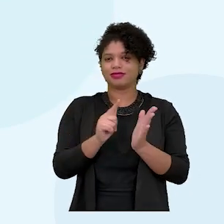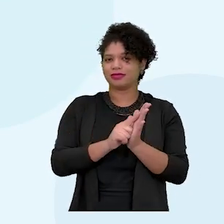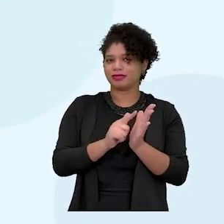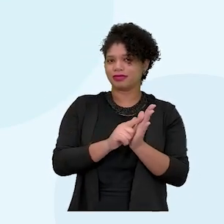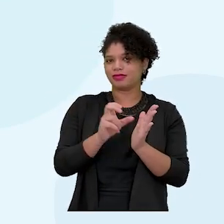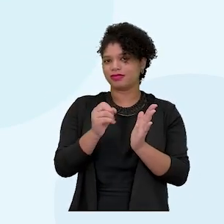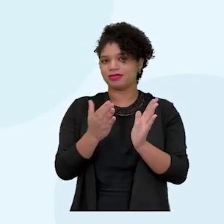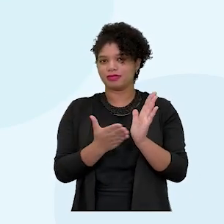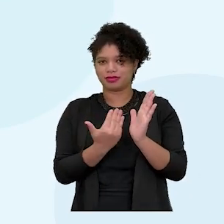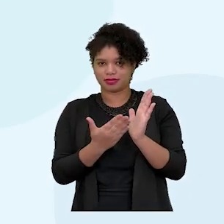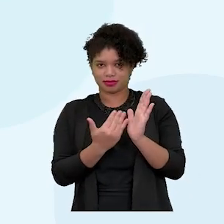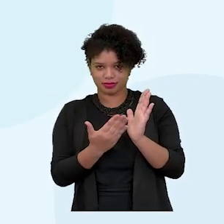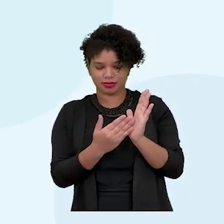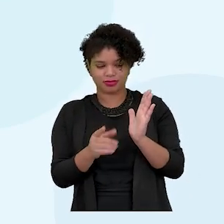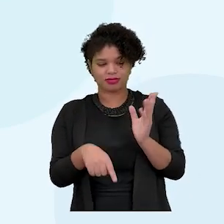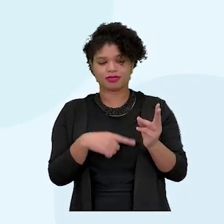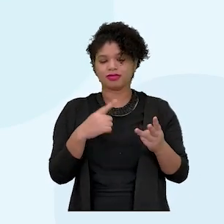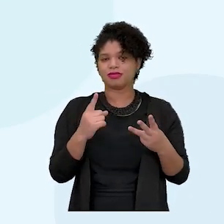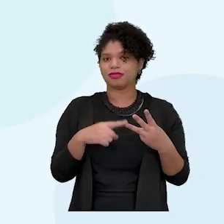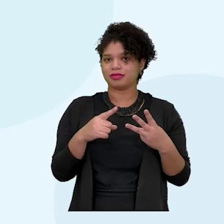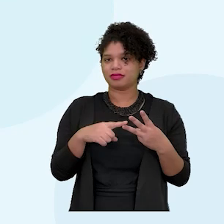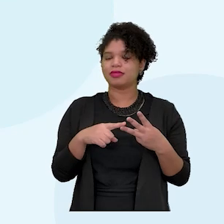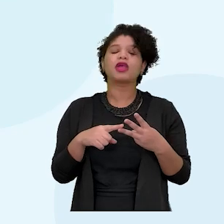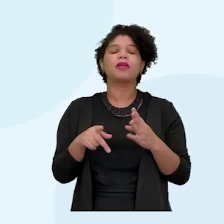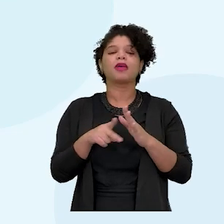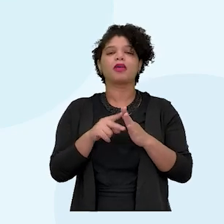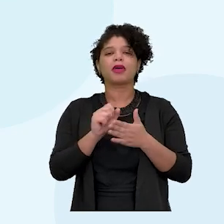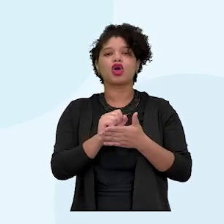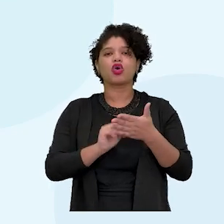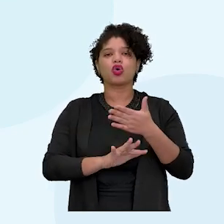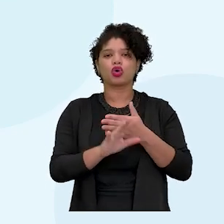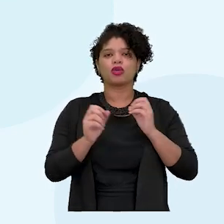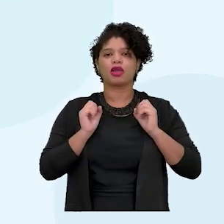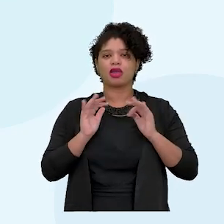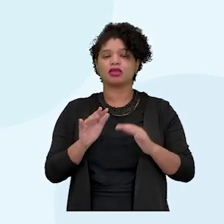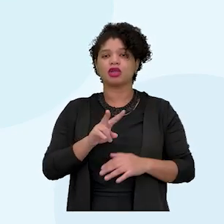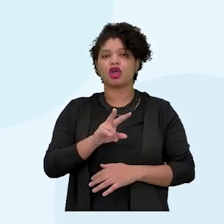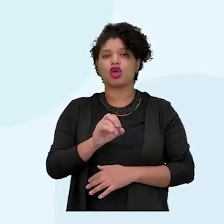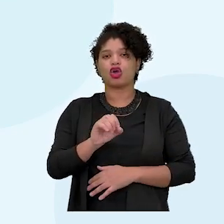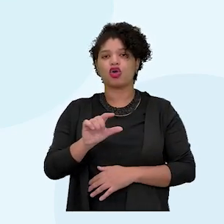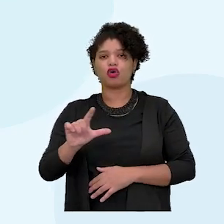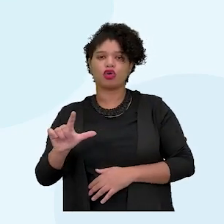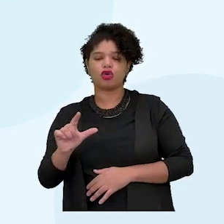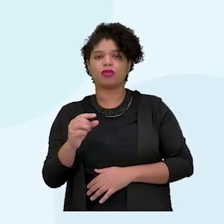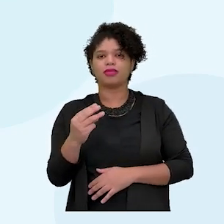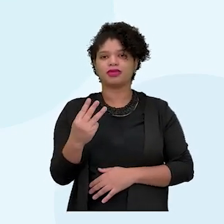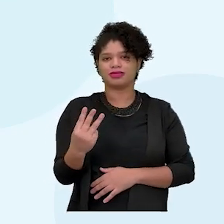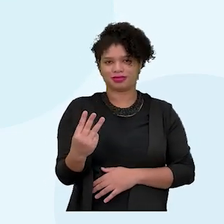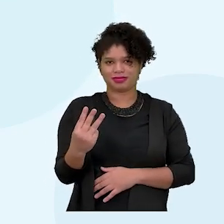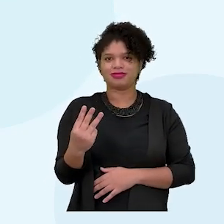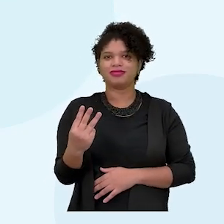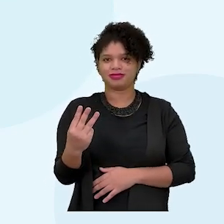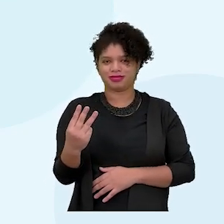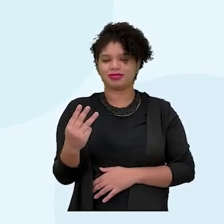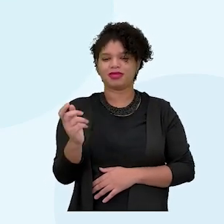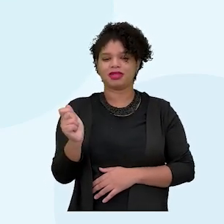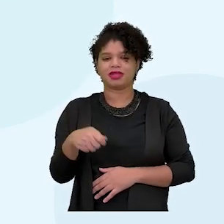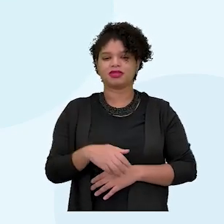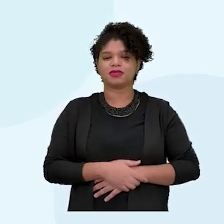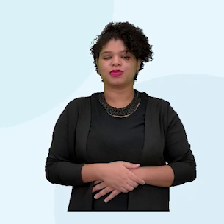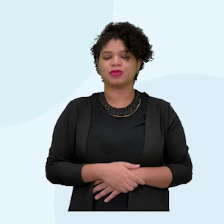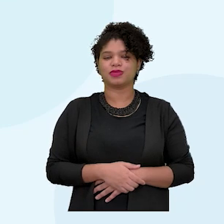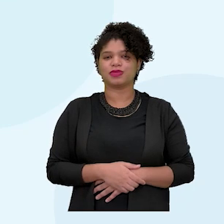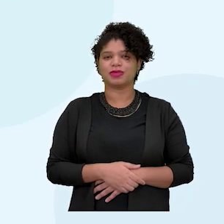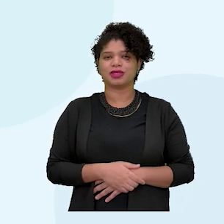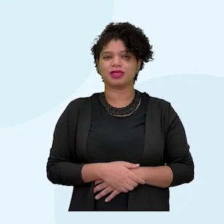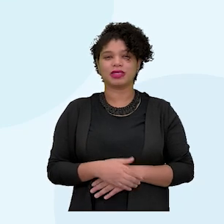ou caderno e o currículo em ação, volume 3, isso provavelmente estará breve aí chegando em